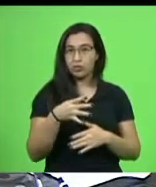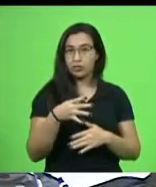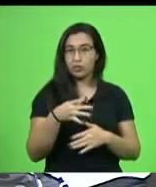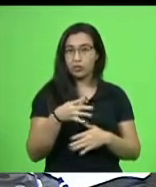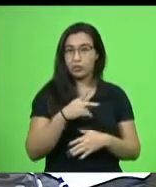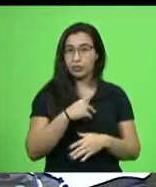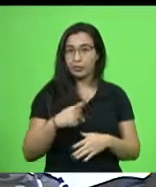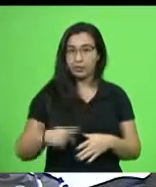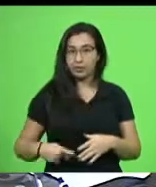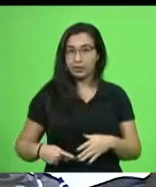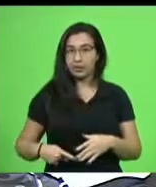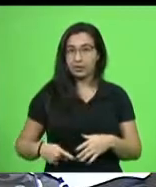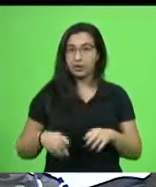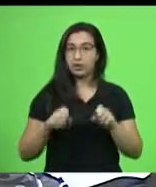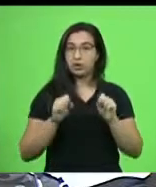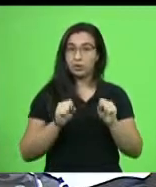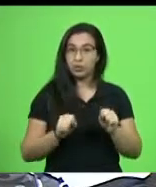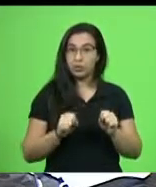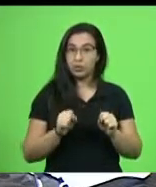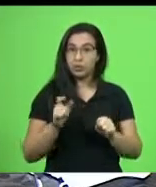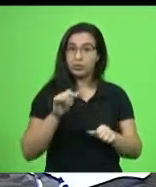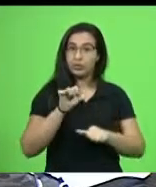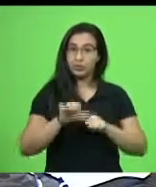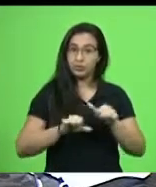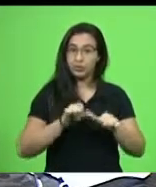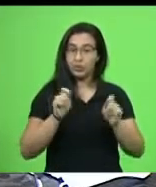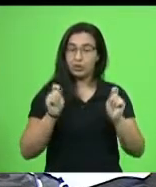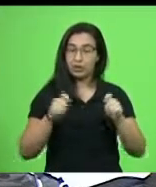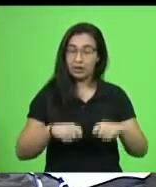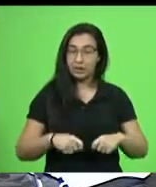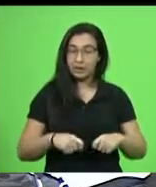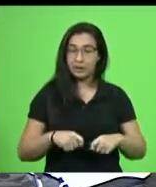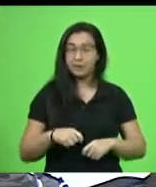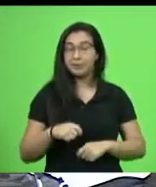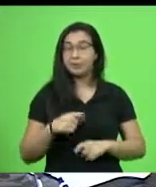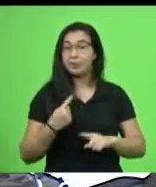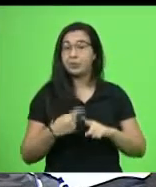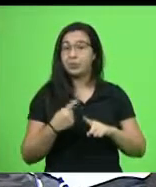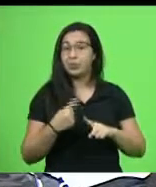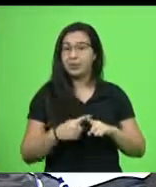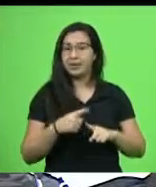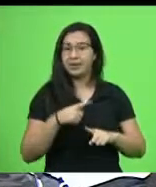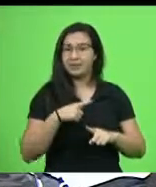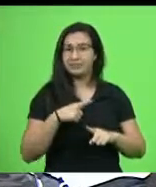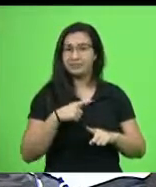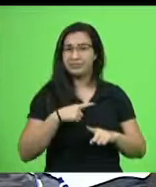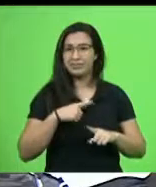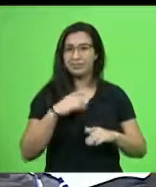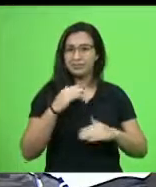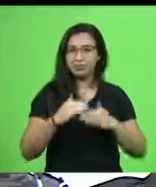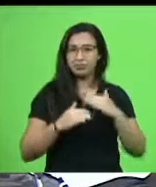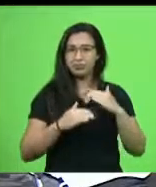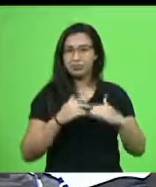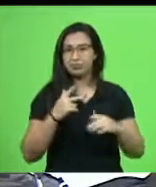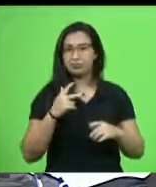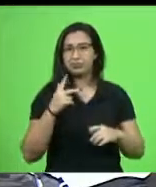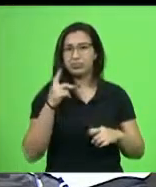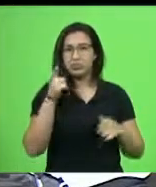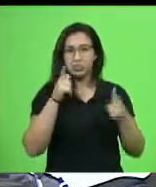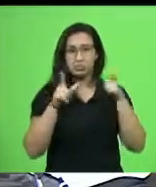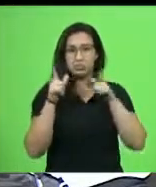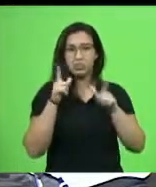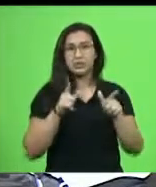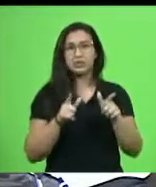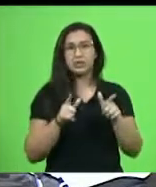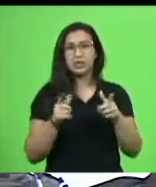ser superado, pois há muito que avançar na questão